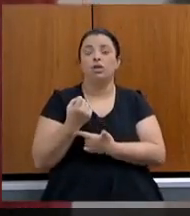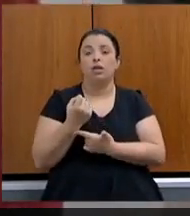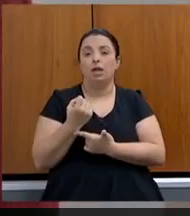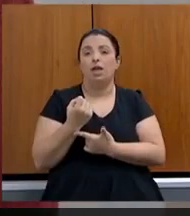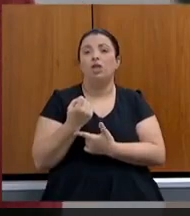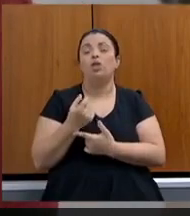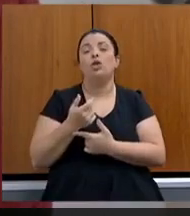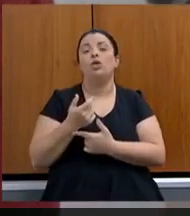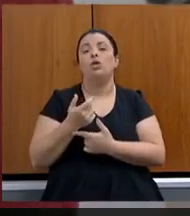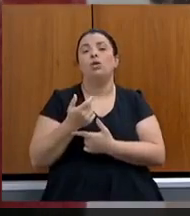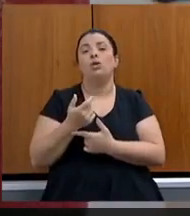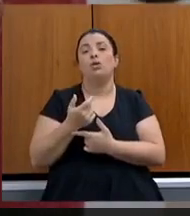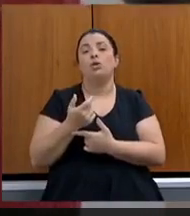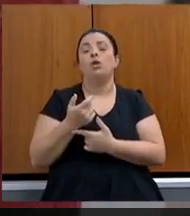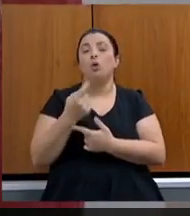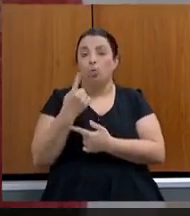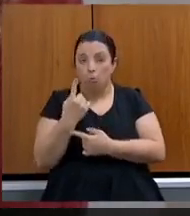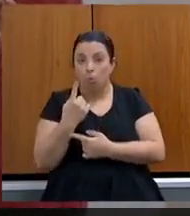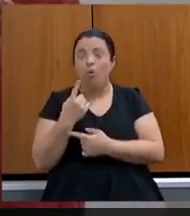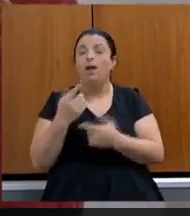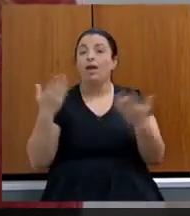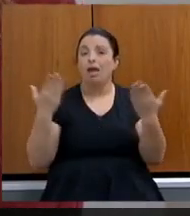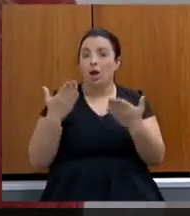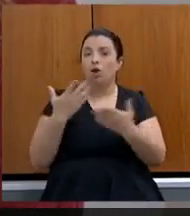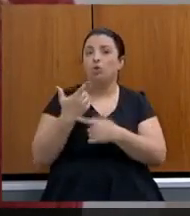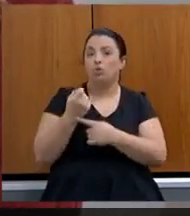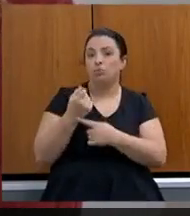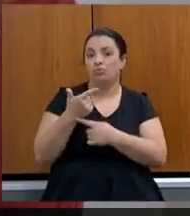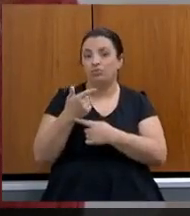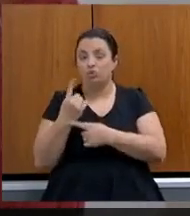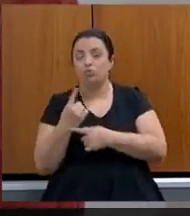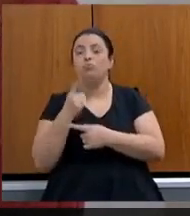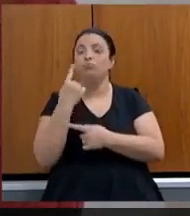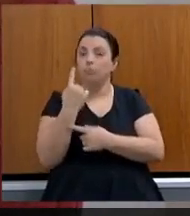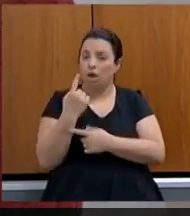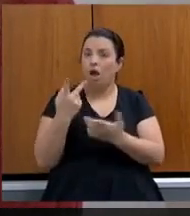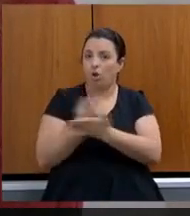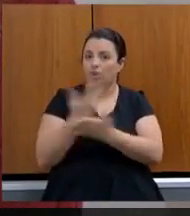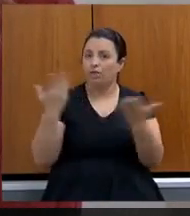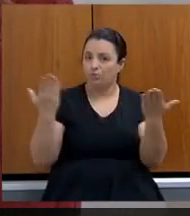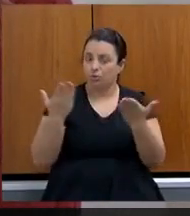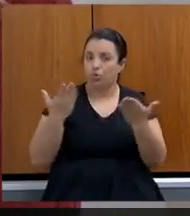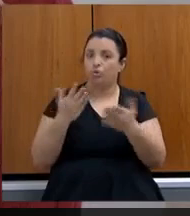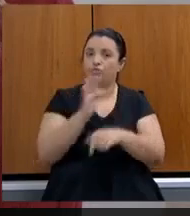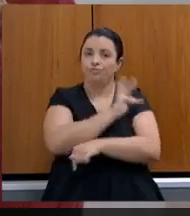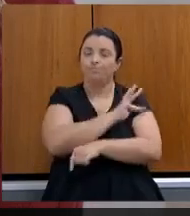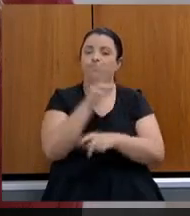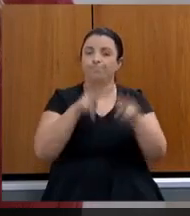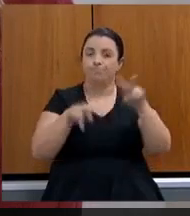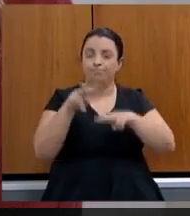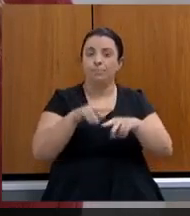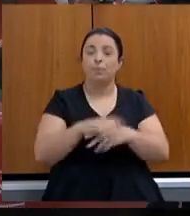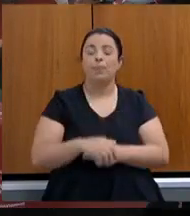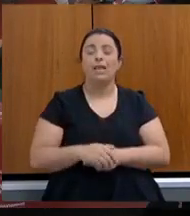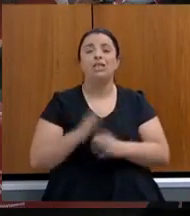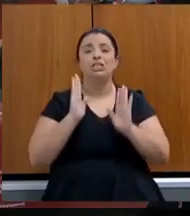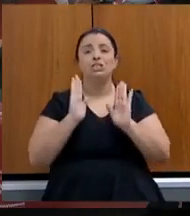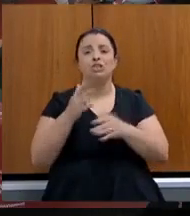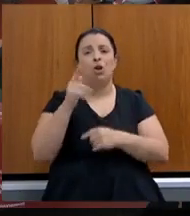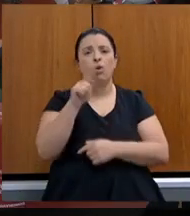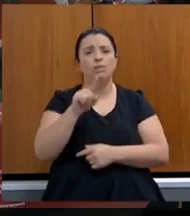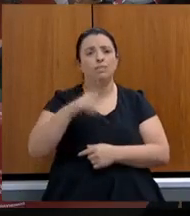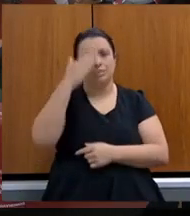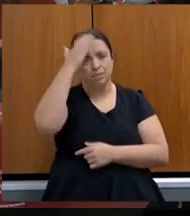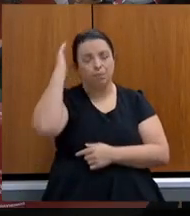2021 nós estamos então e realizando esse Assembleia fiscaliza com 30 meses do governo Zema então eu busquei a